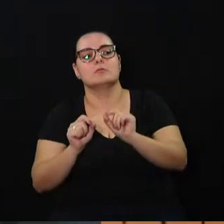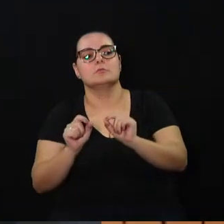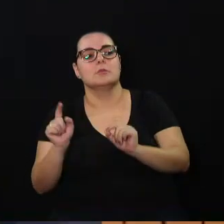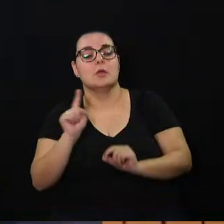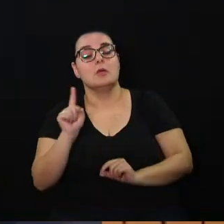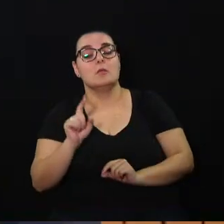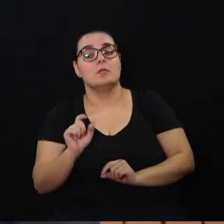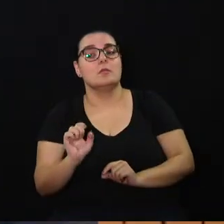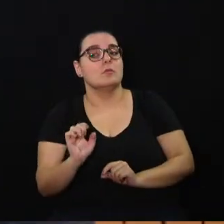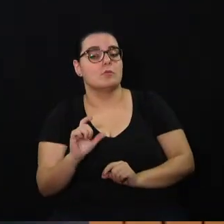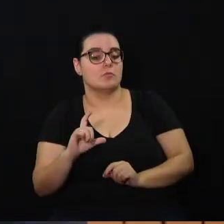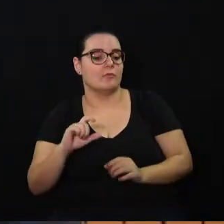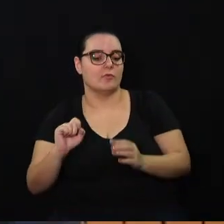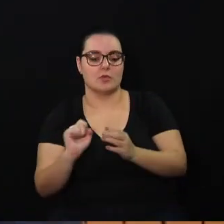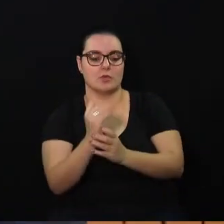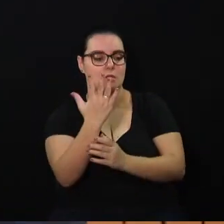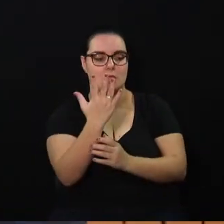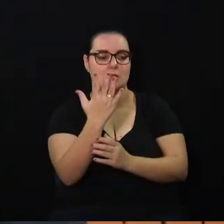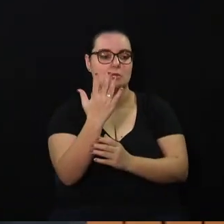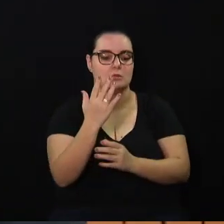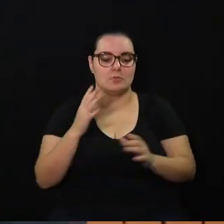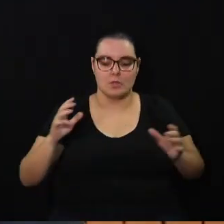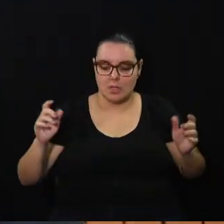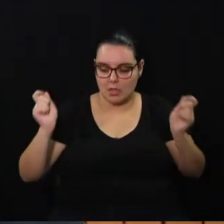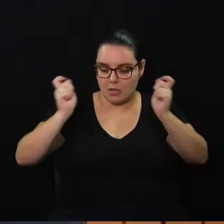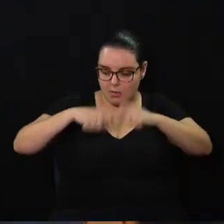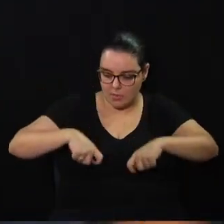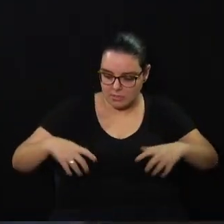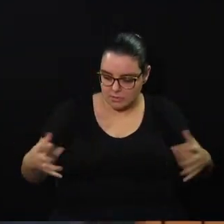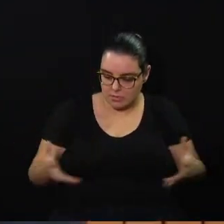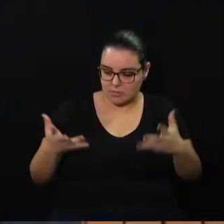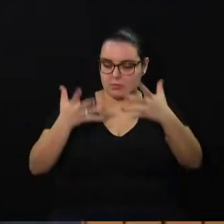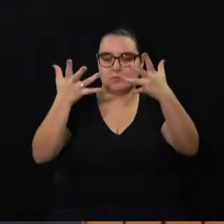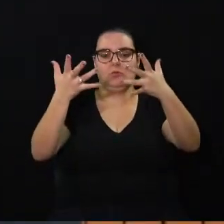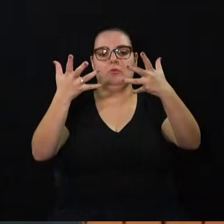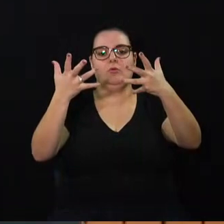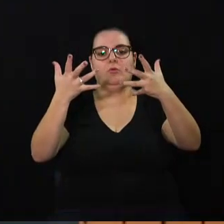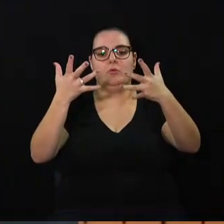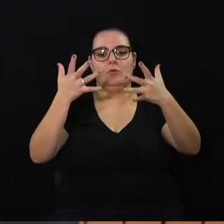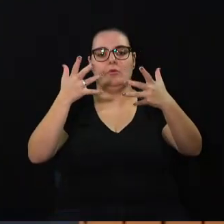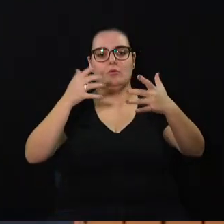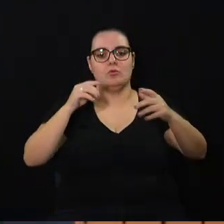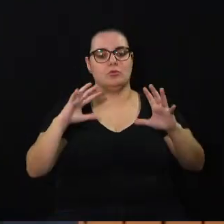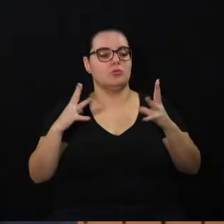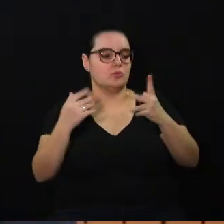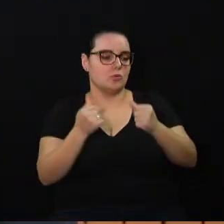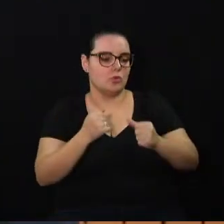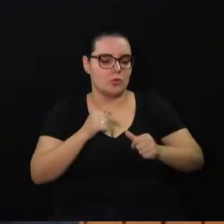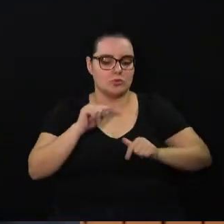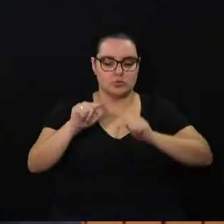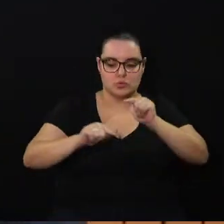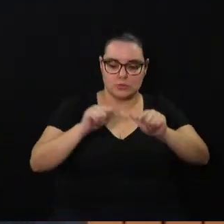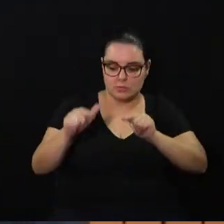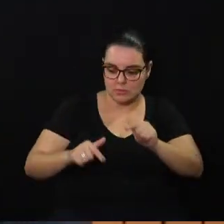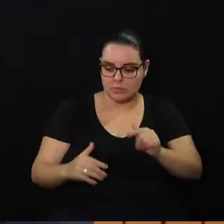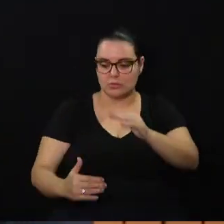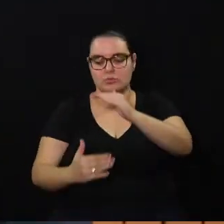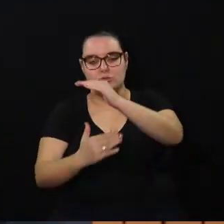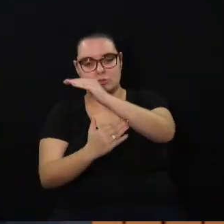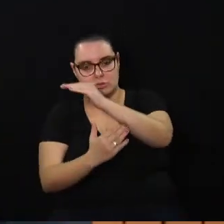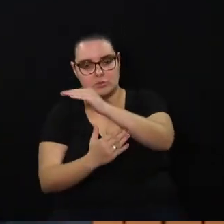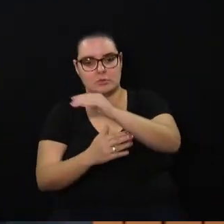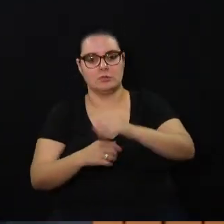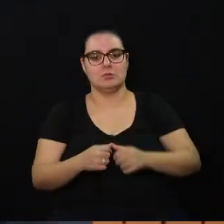qualificar e capacitar e desenvolver tecnicamente os servidores da câmara municipal para que a câmara possa